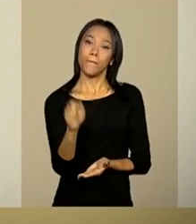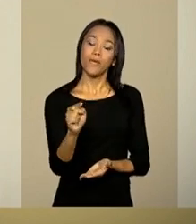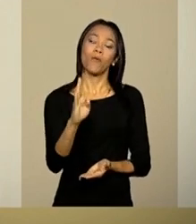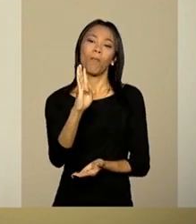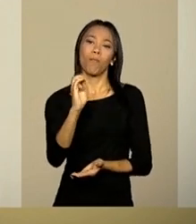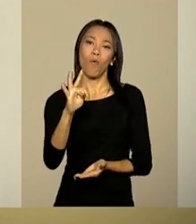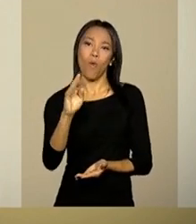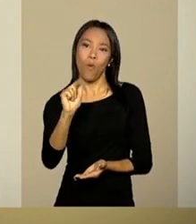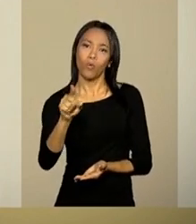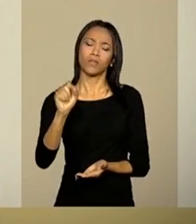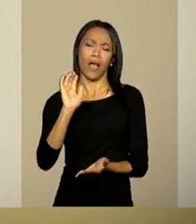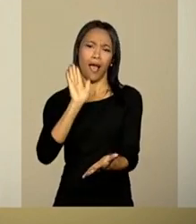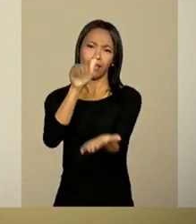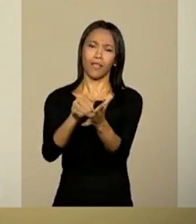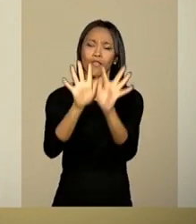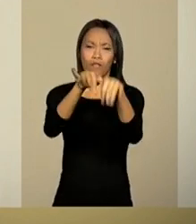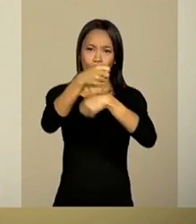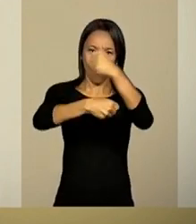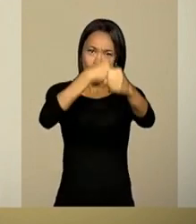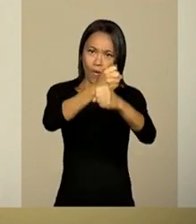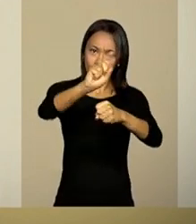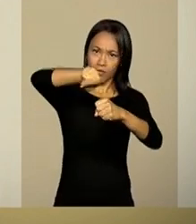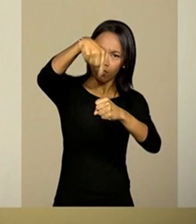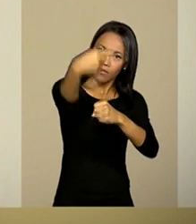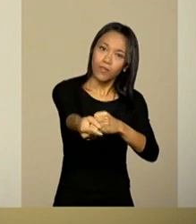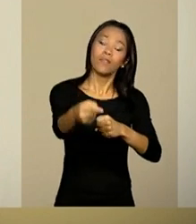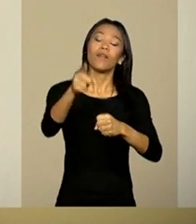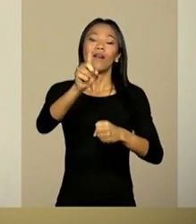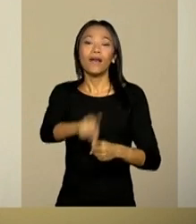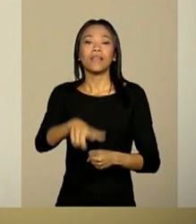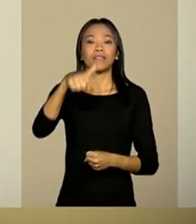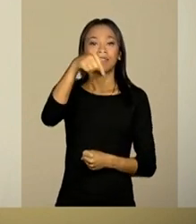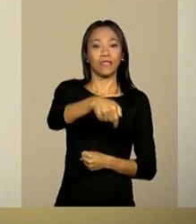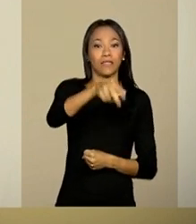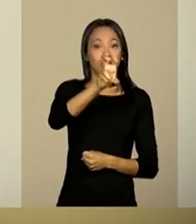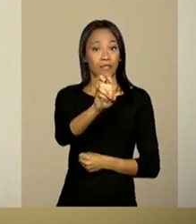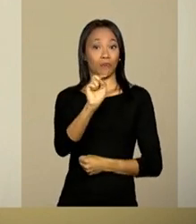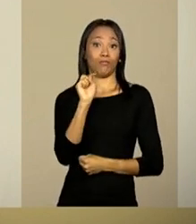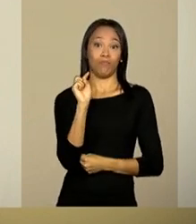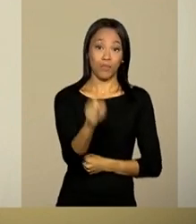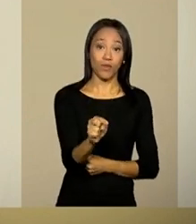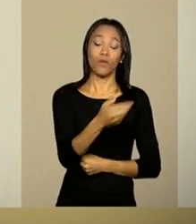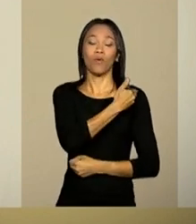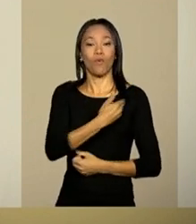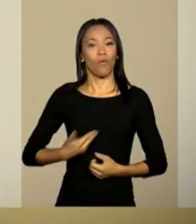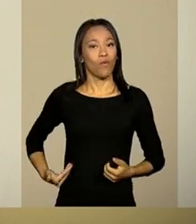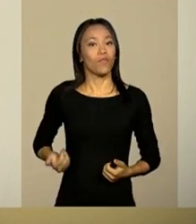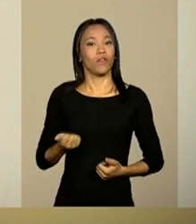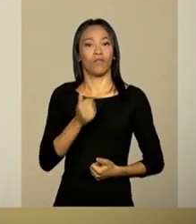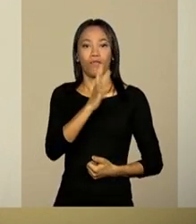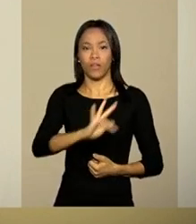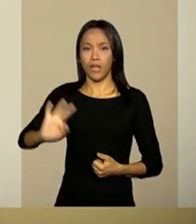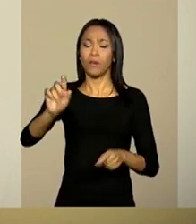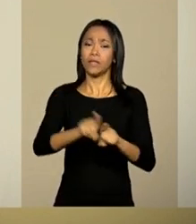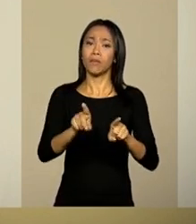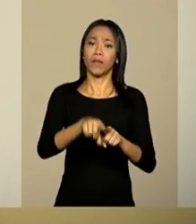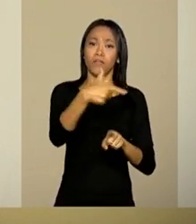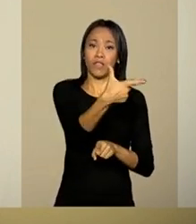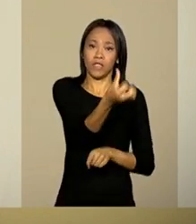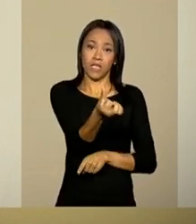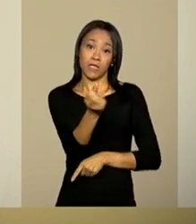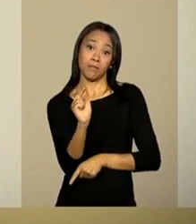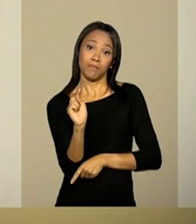Fronteiras até o final do ano que vem são 75.000 oferecidas pelo Governo Federal e 26.000